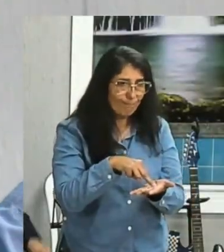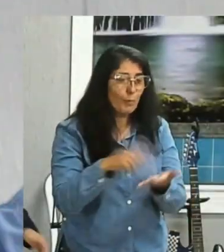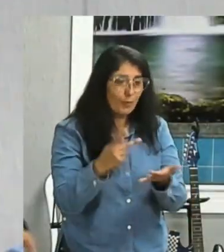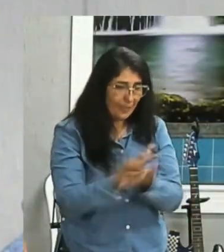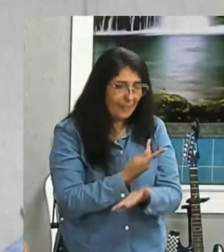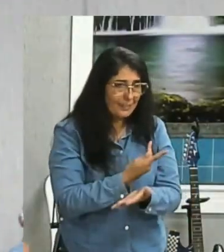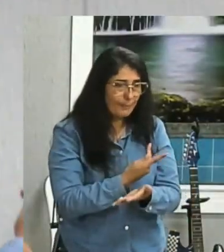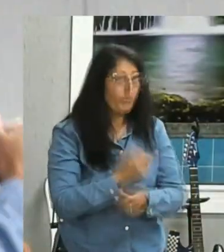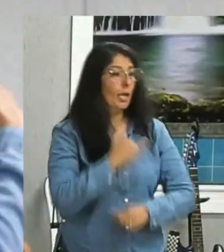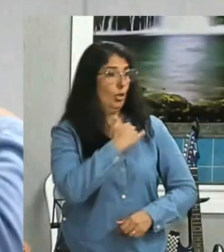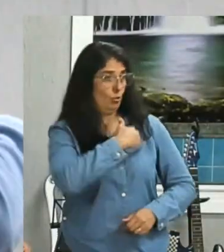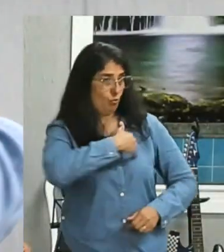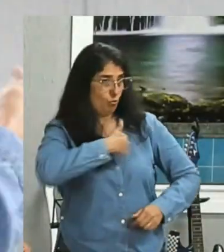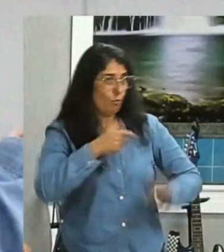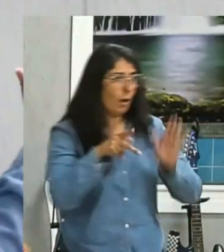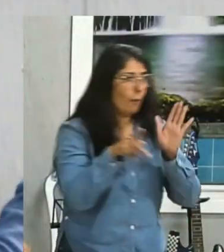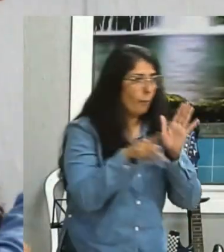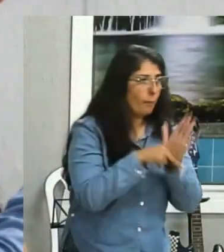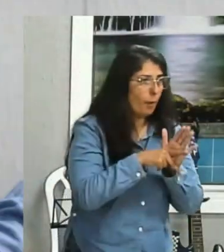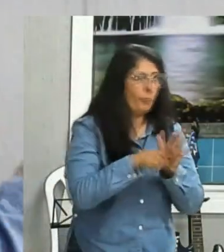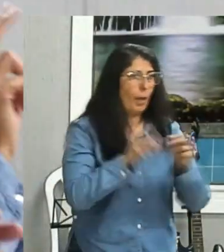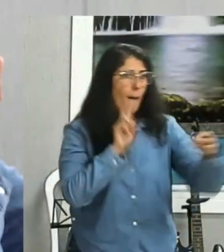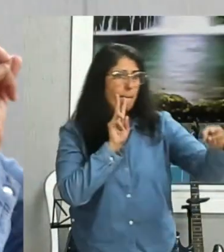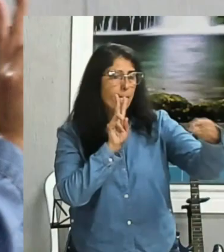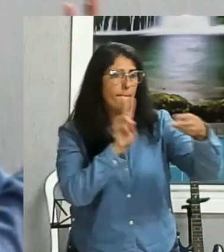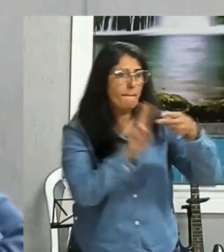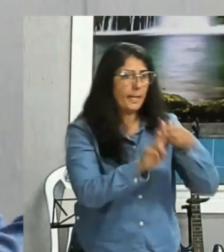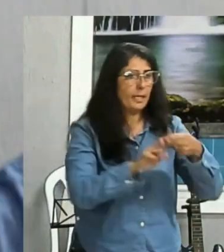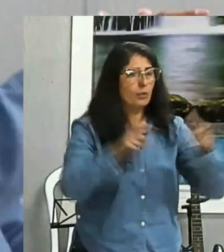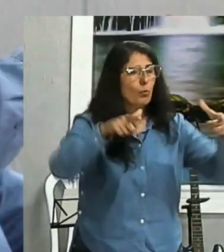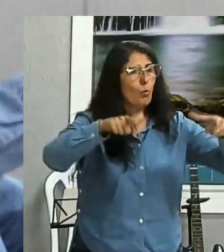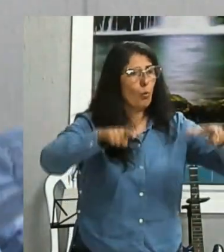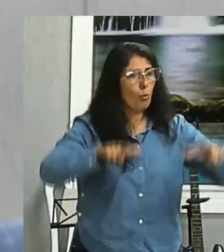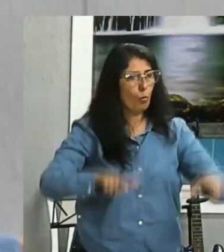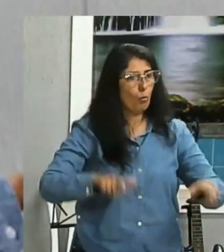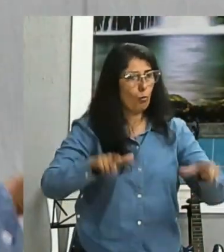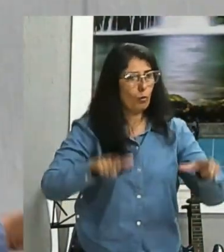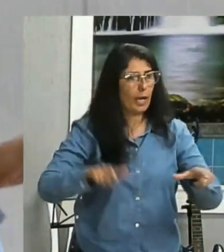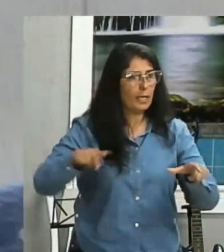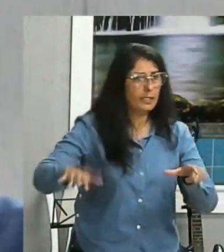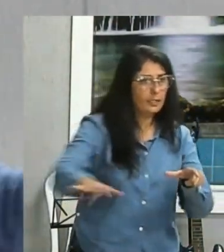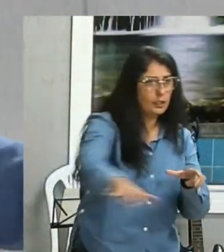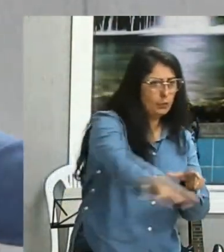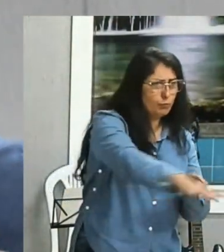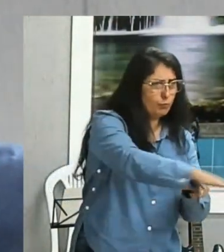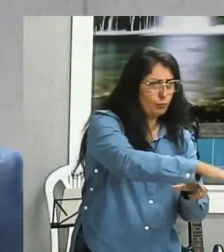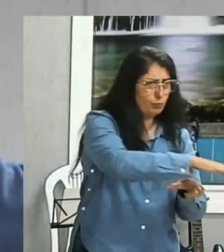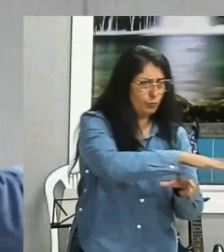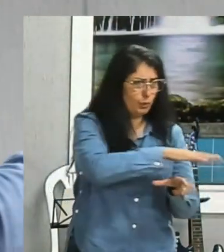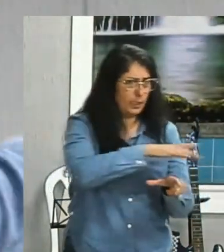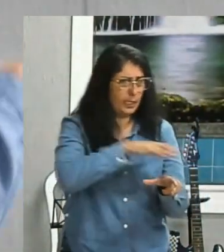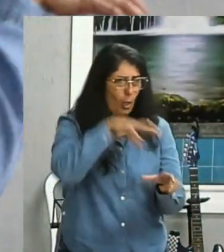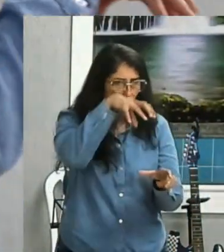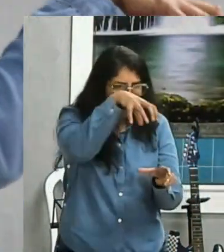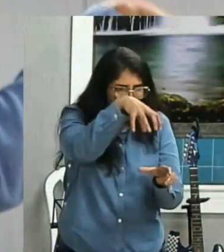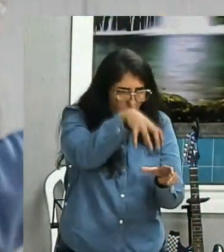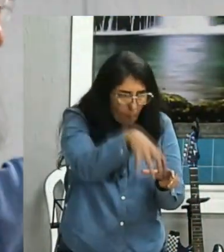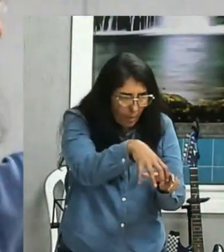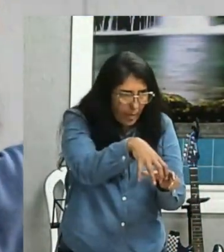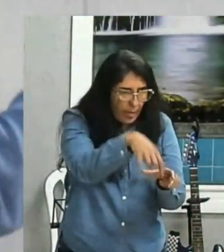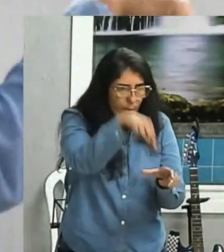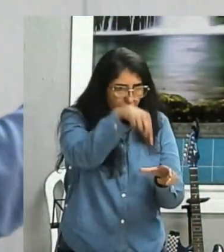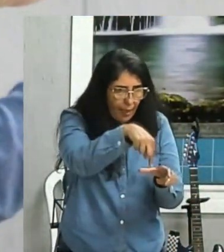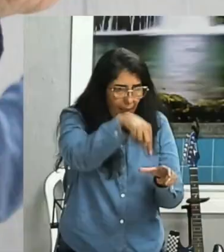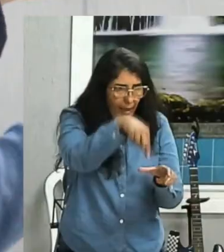mais à frente, lá na ilha de Pátimos. Nesse texto em si, do versículo 9 a 20, eu estou sugerindo o seguinte